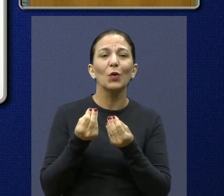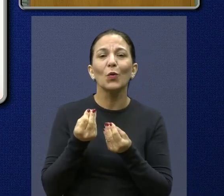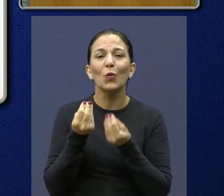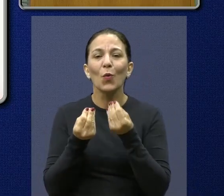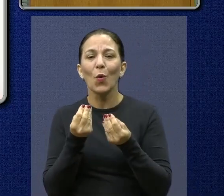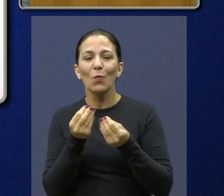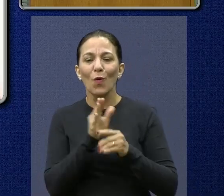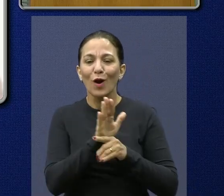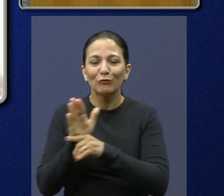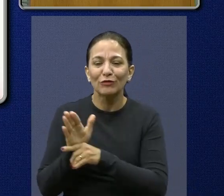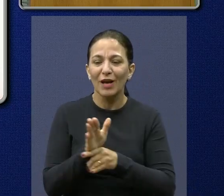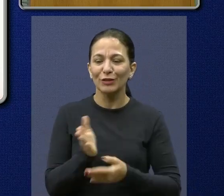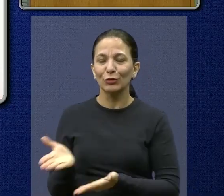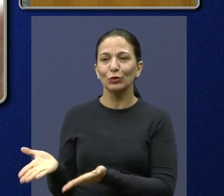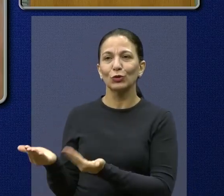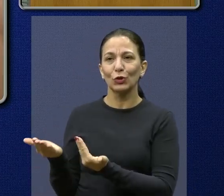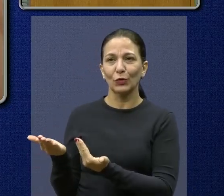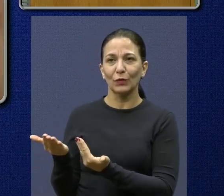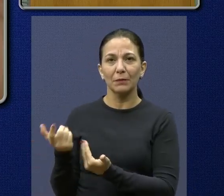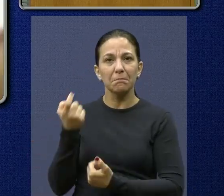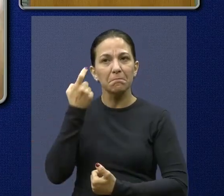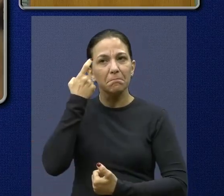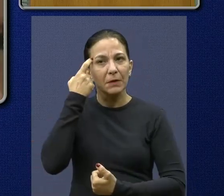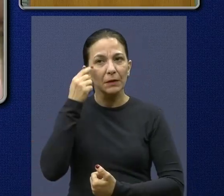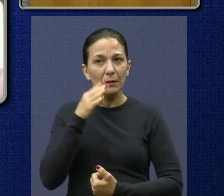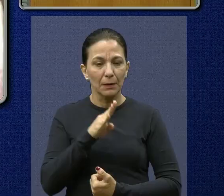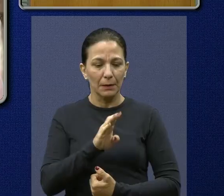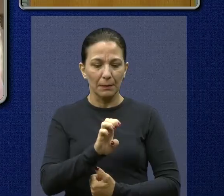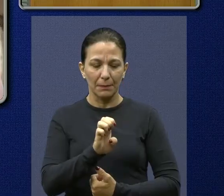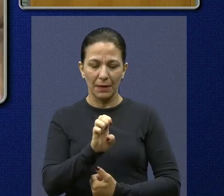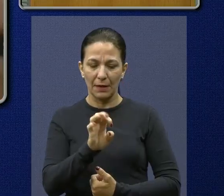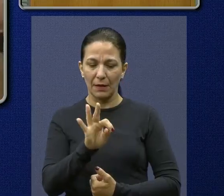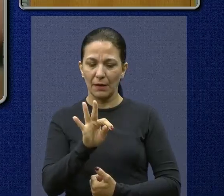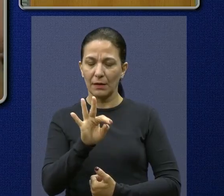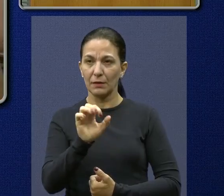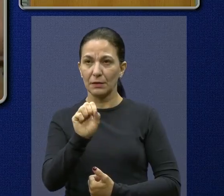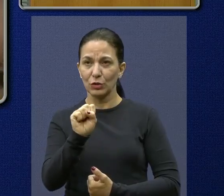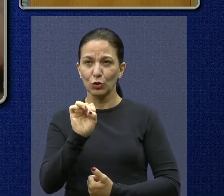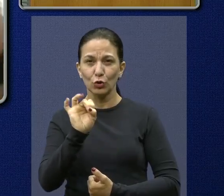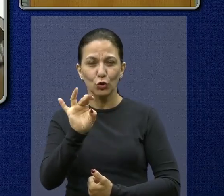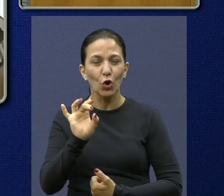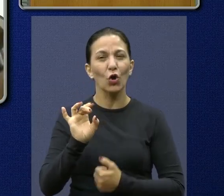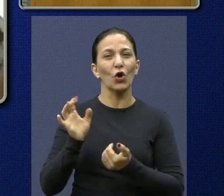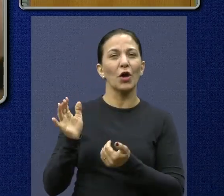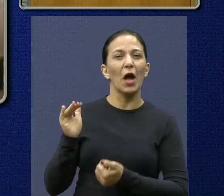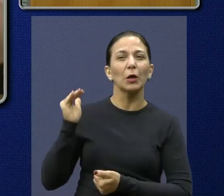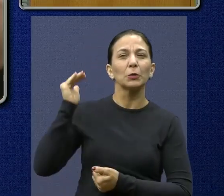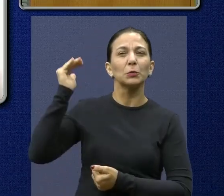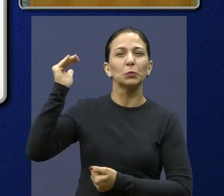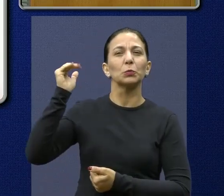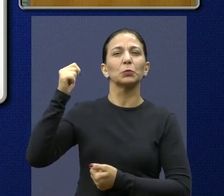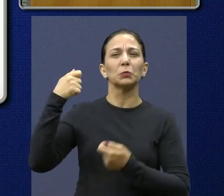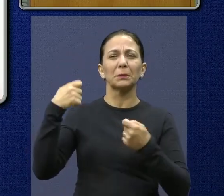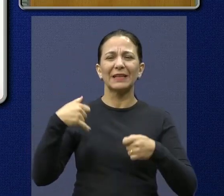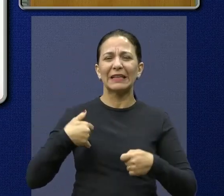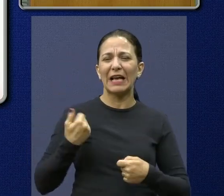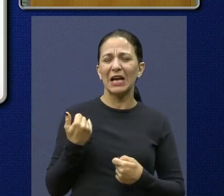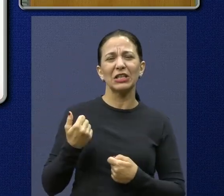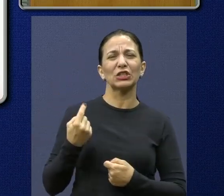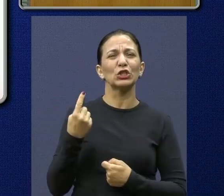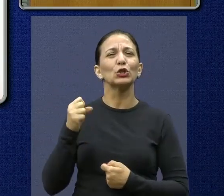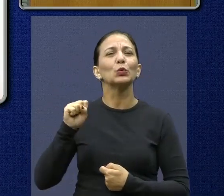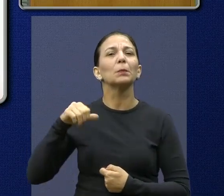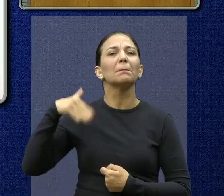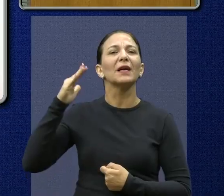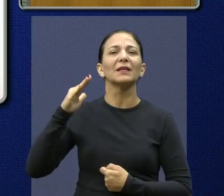etc tal, porque não pense que as bets só não, é só adulto, né, que joga porque precisa ser maior de idade,